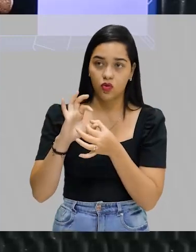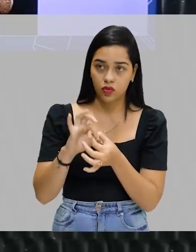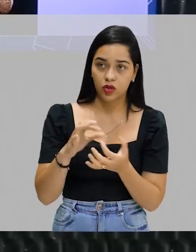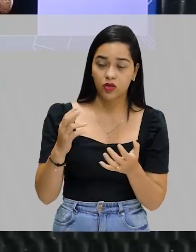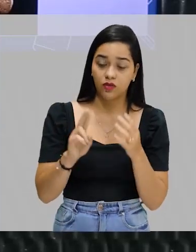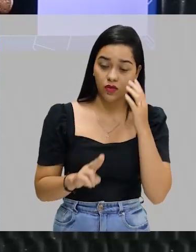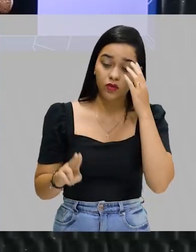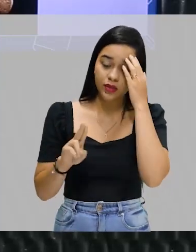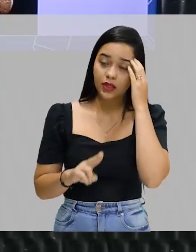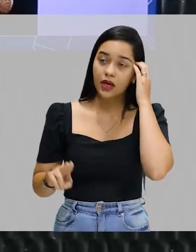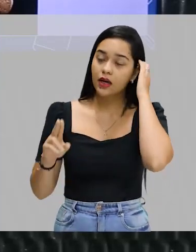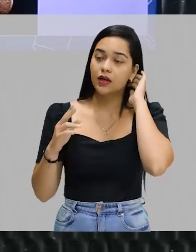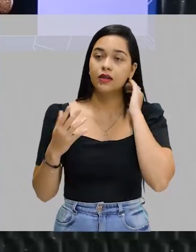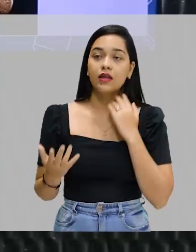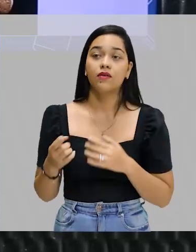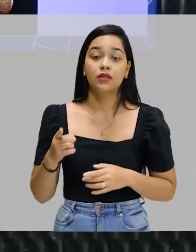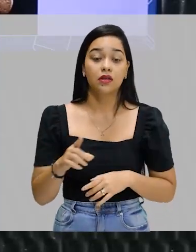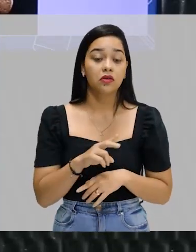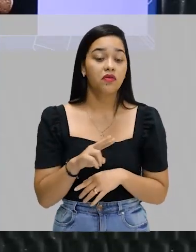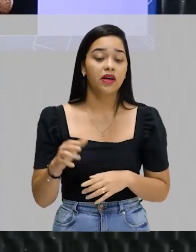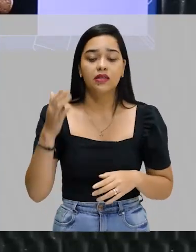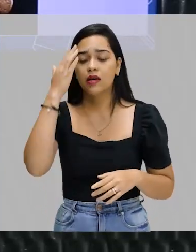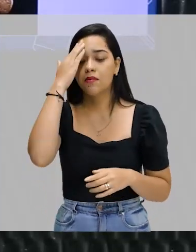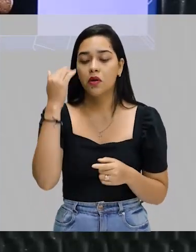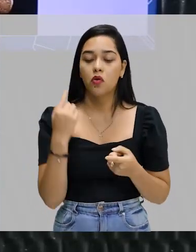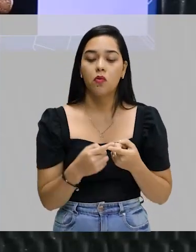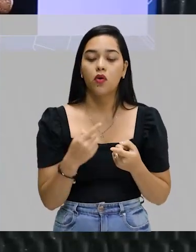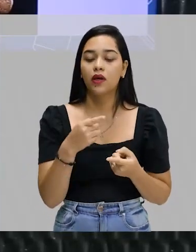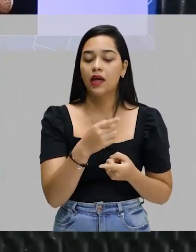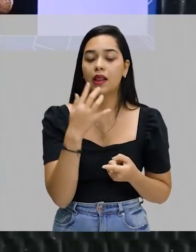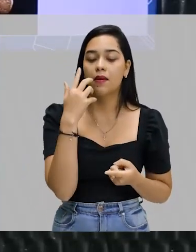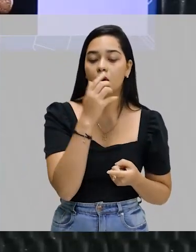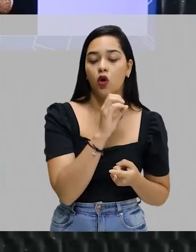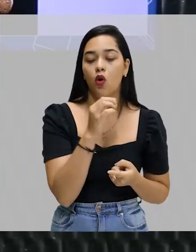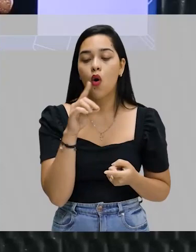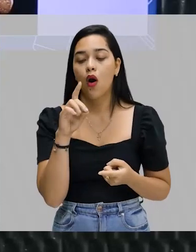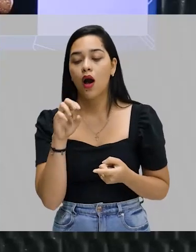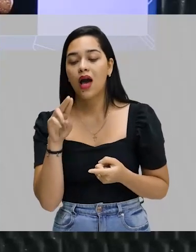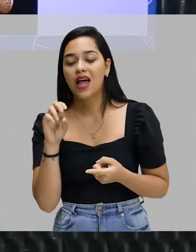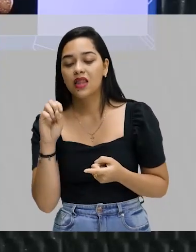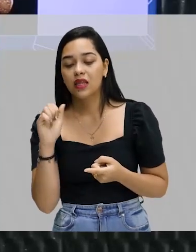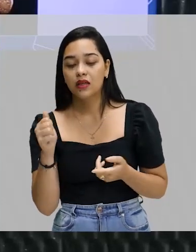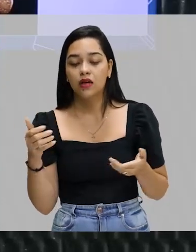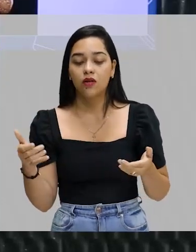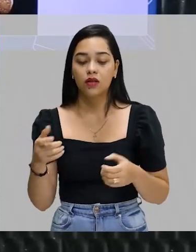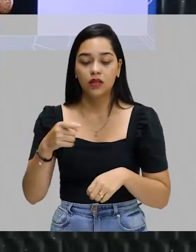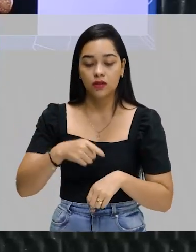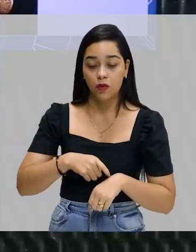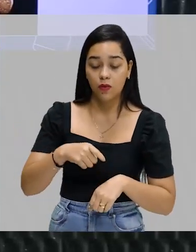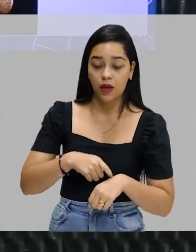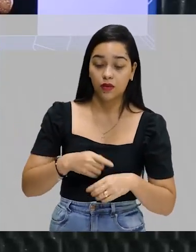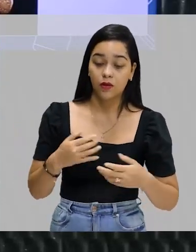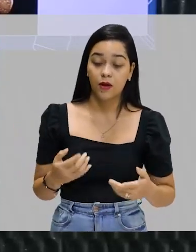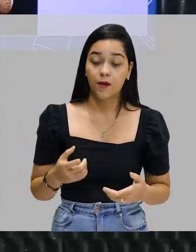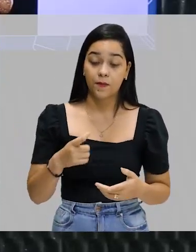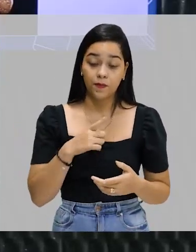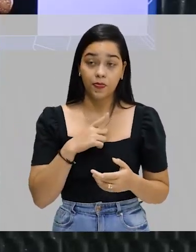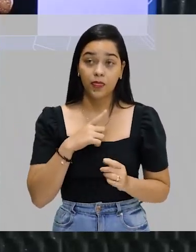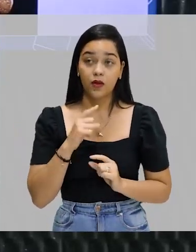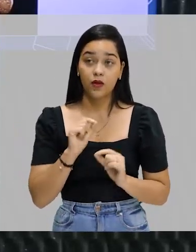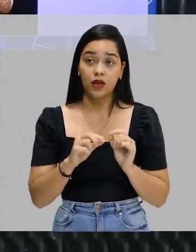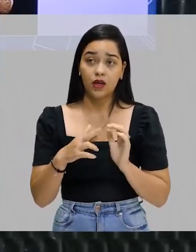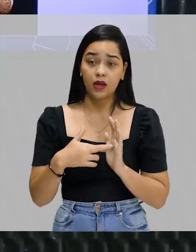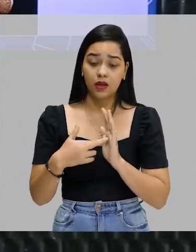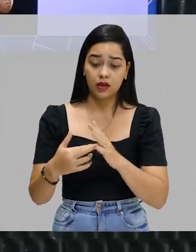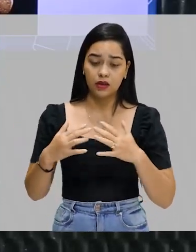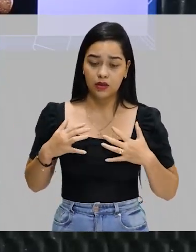que a gente vai usar muito, né, você não vai saber por que ela era considerada bela ou deusa. Né? Nesse momento, pelo homem pré-histórico, ela foi